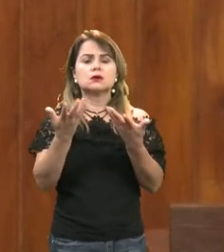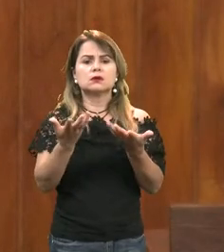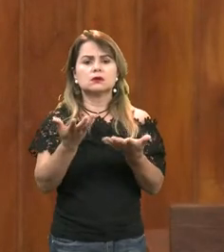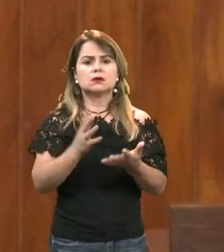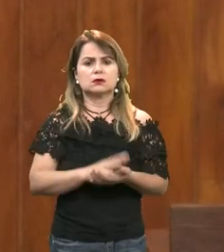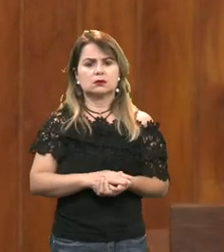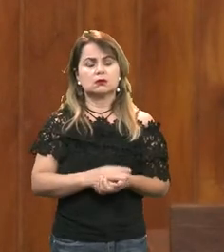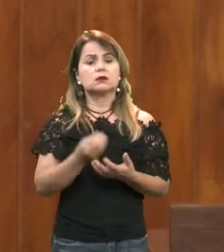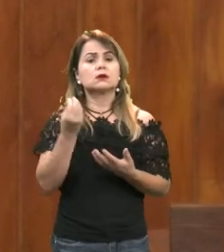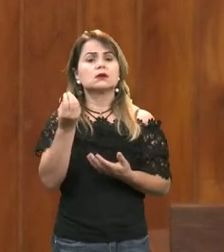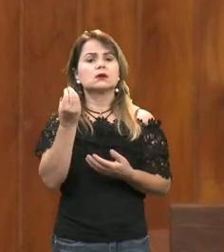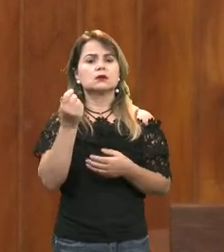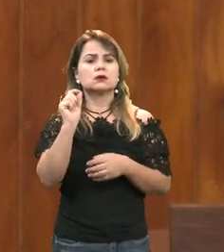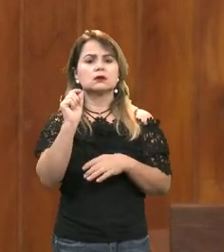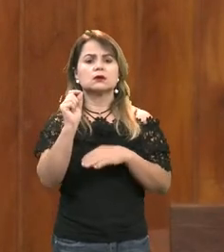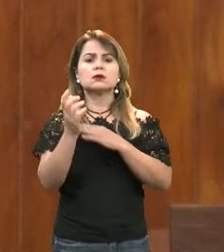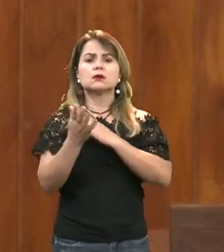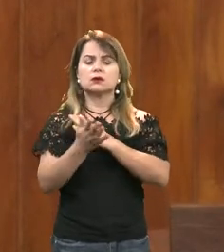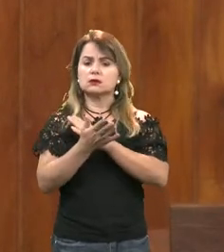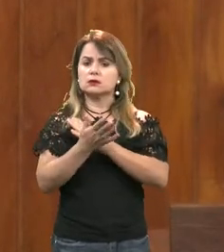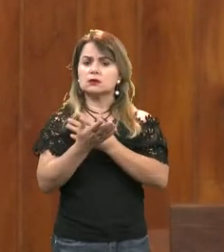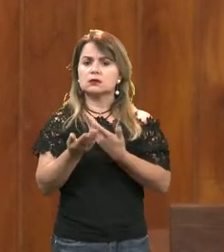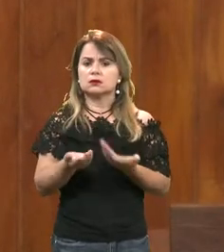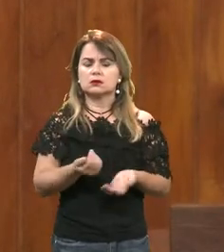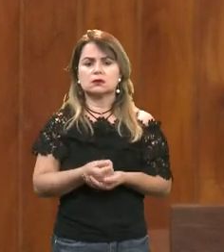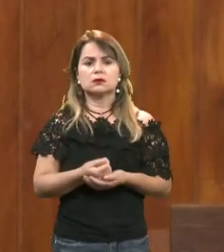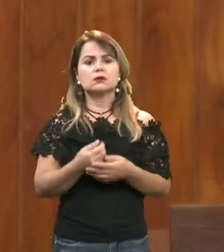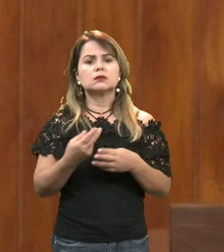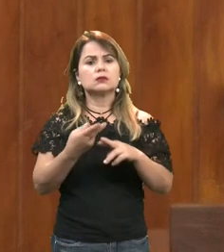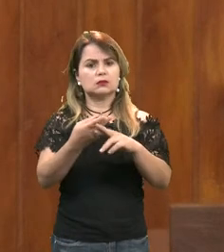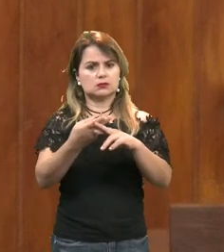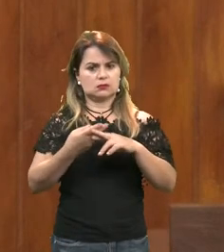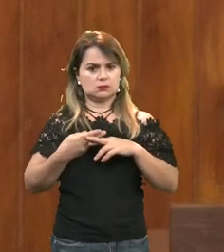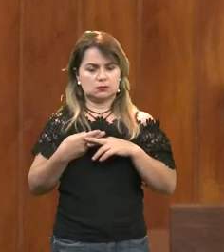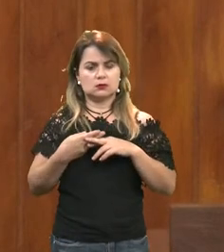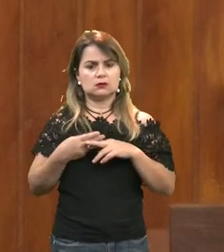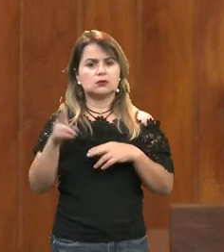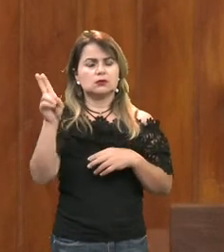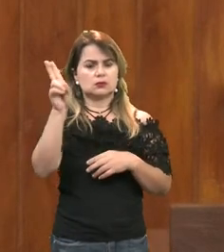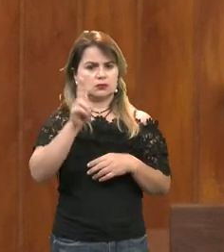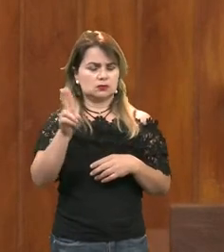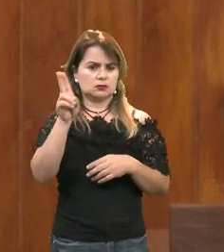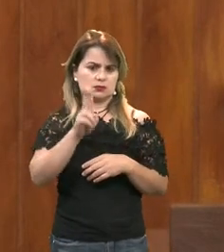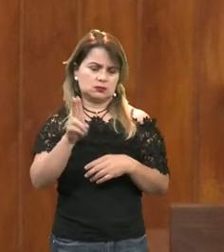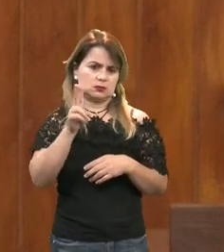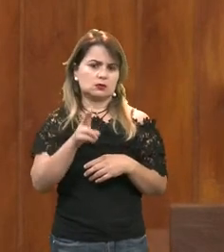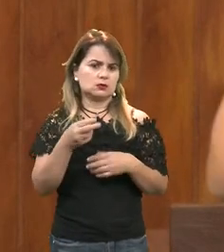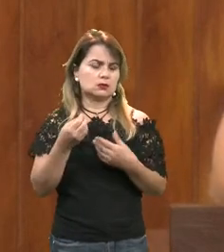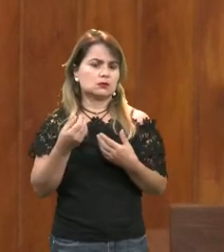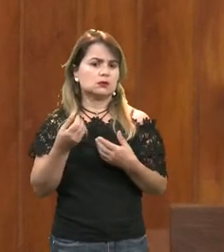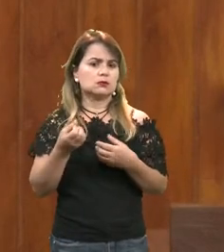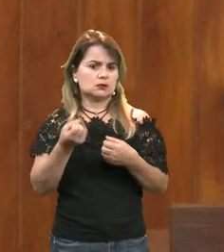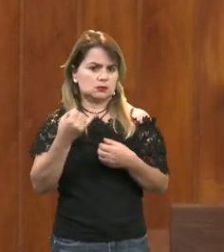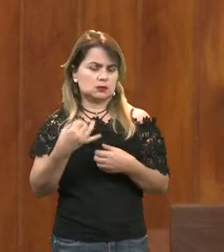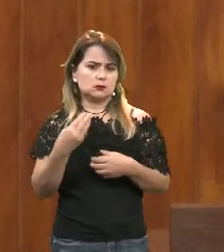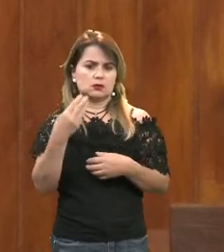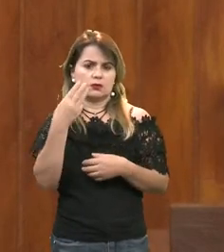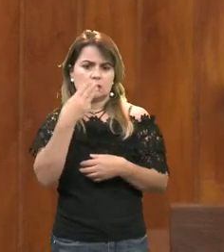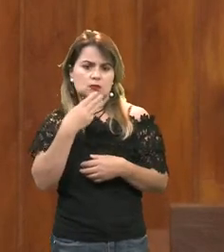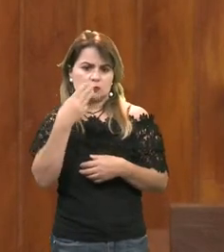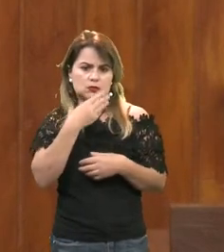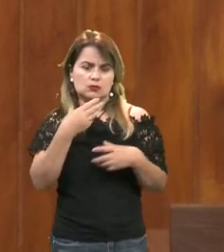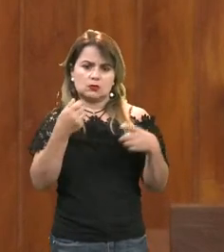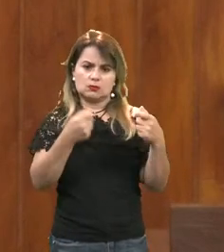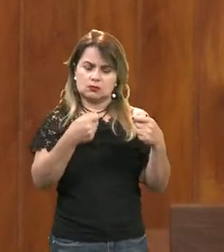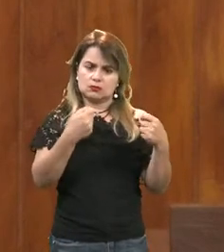Então, por isso que eu usei aquela frase, a gente precisa do bolo, mas só deram os ovos. E